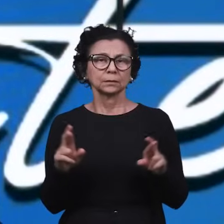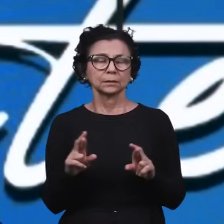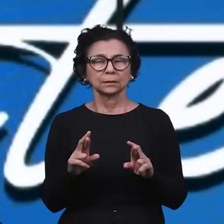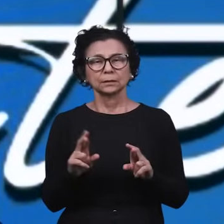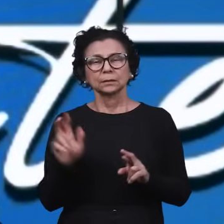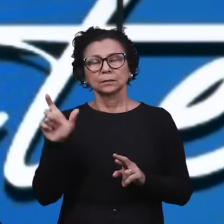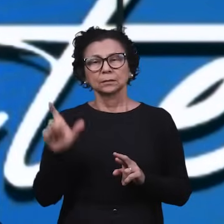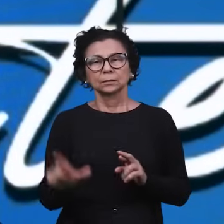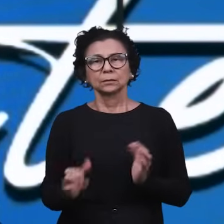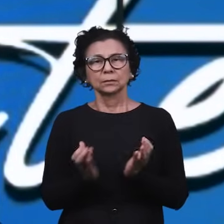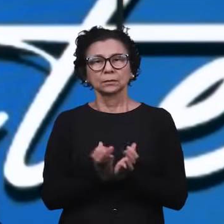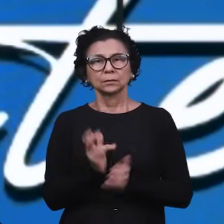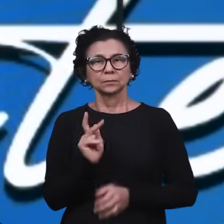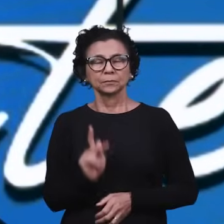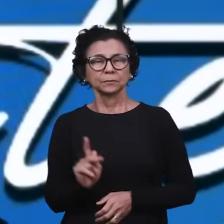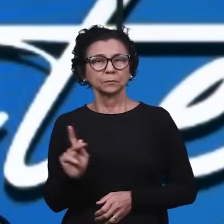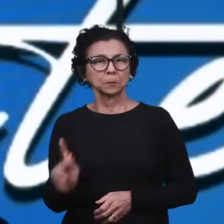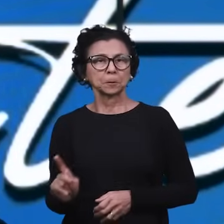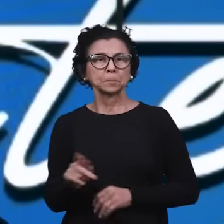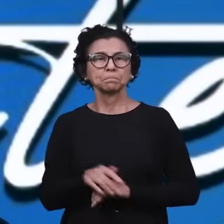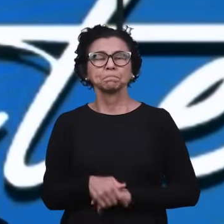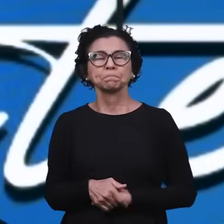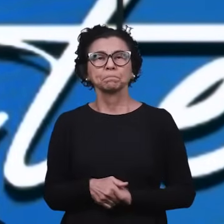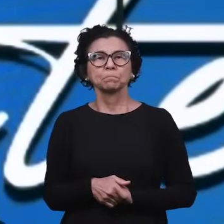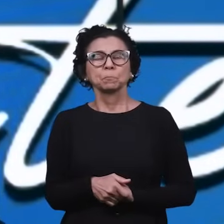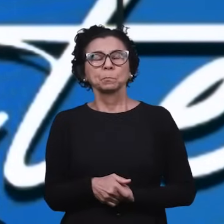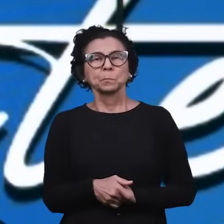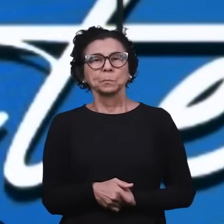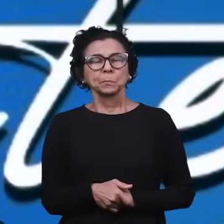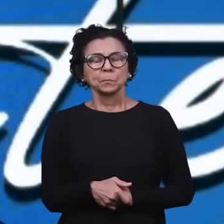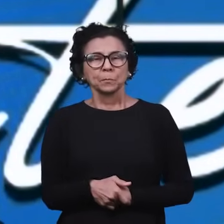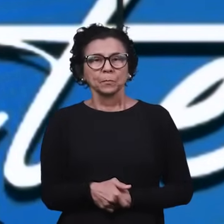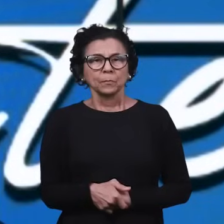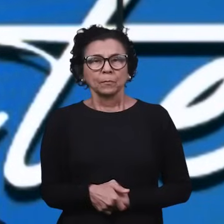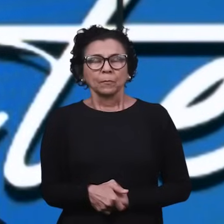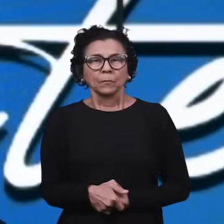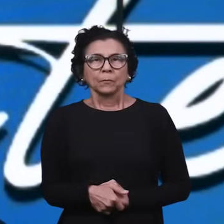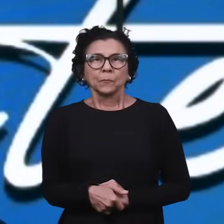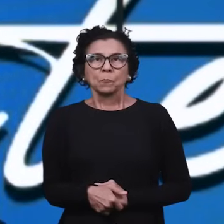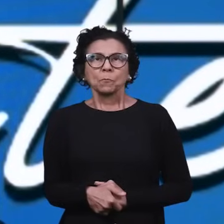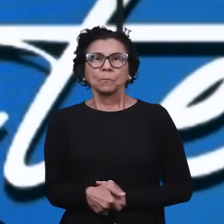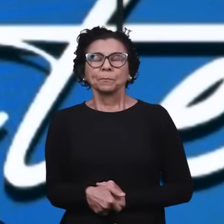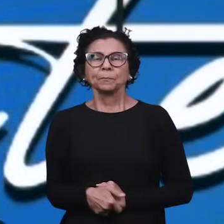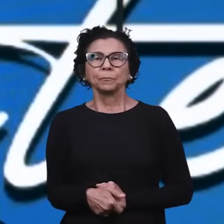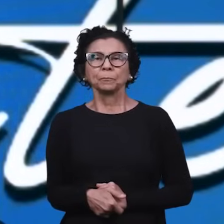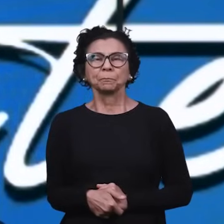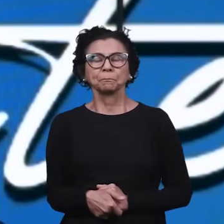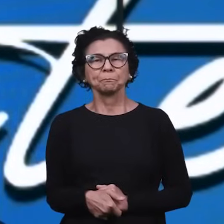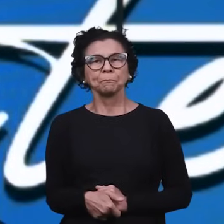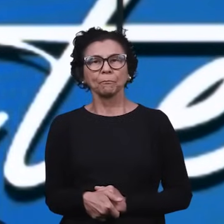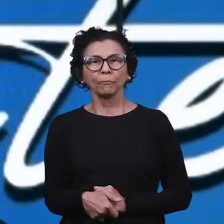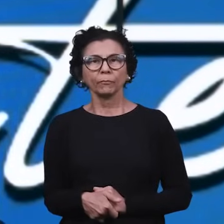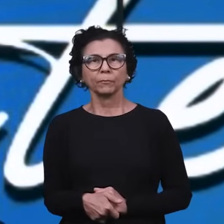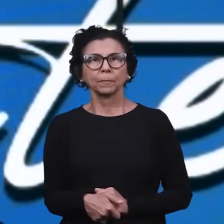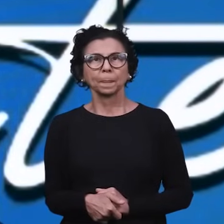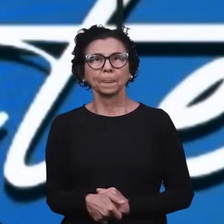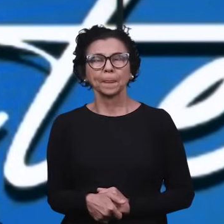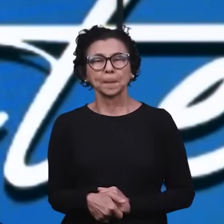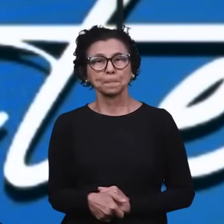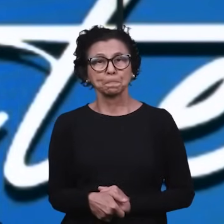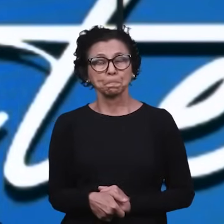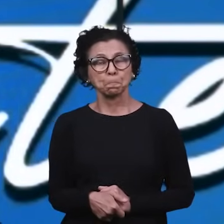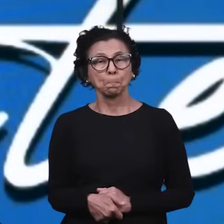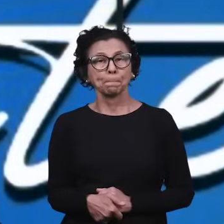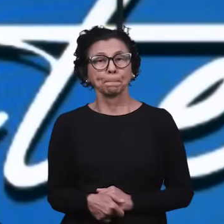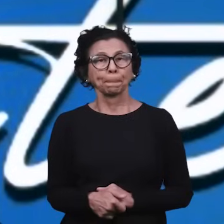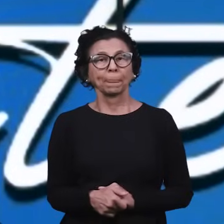vamos começar abordando sobre o seguinte tema: a ética com relação às classes